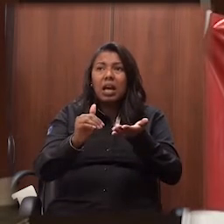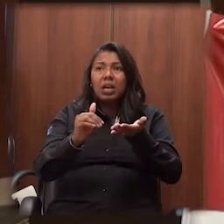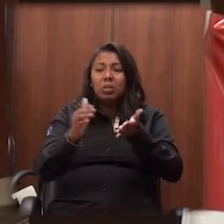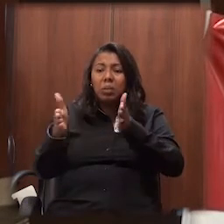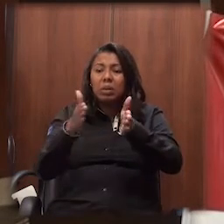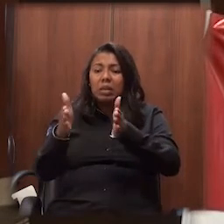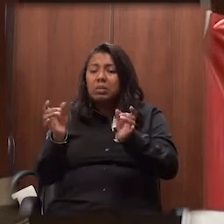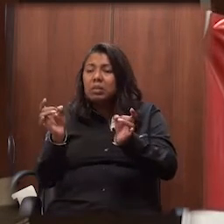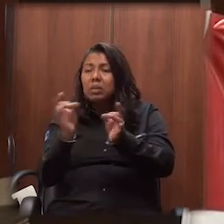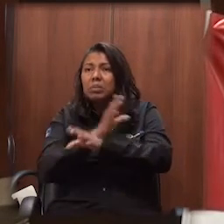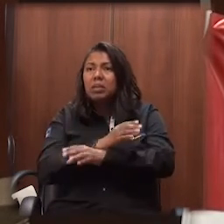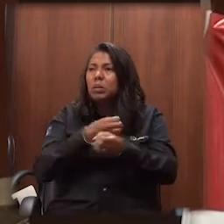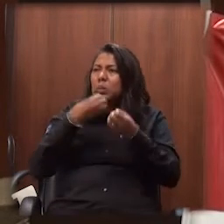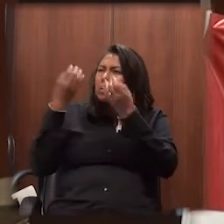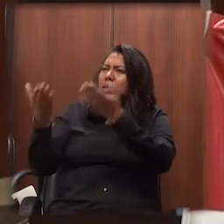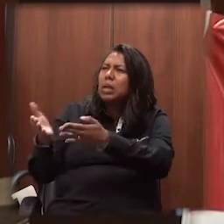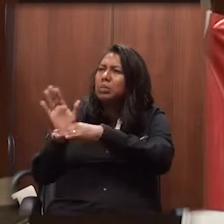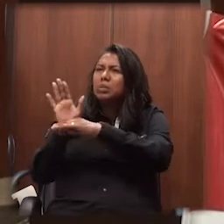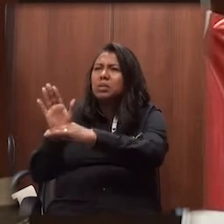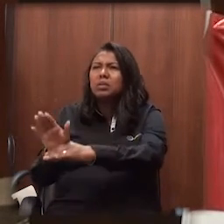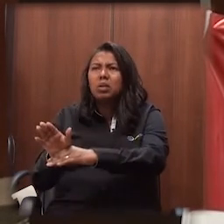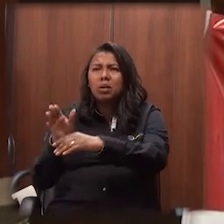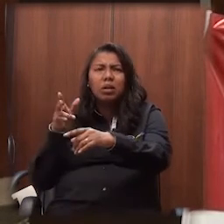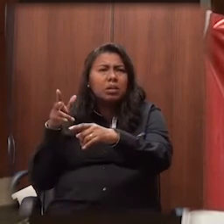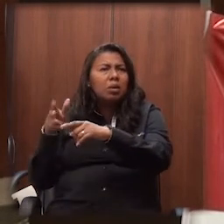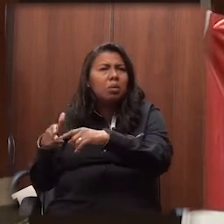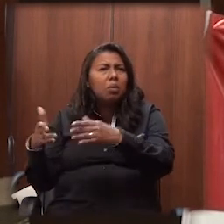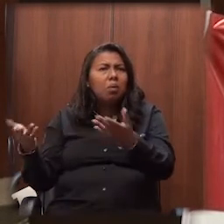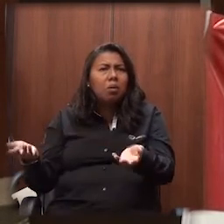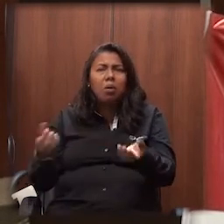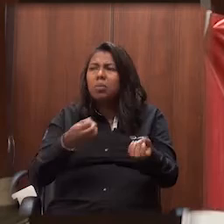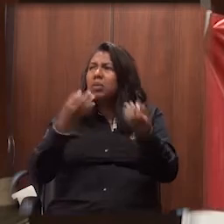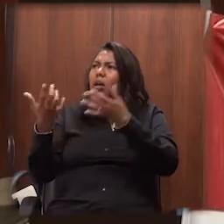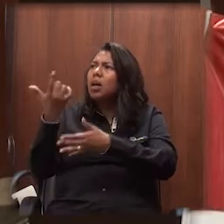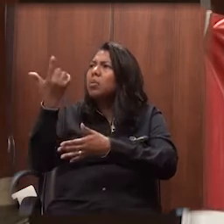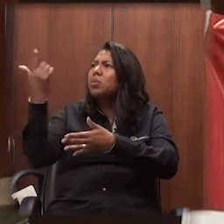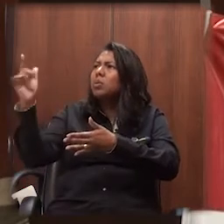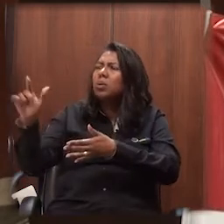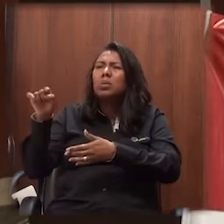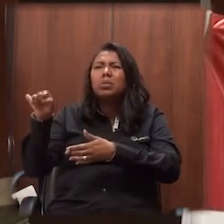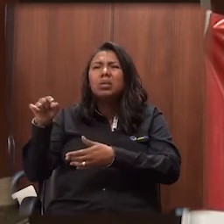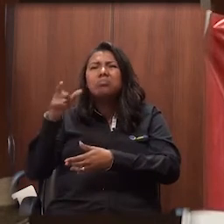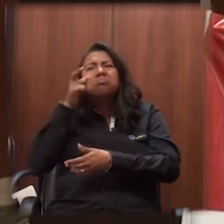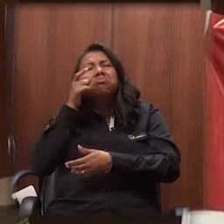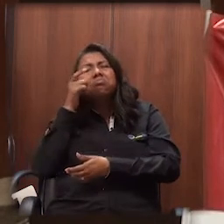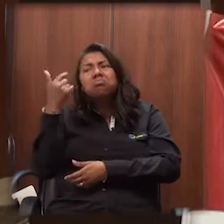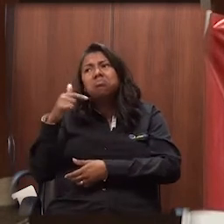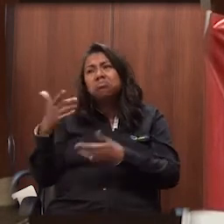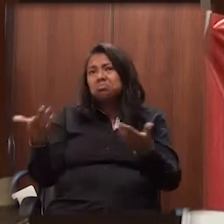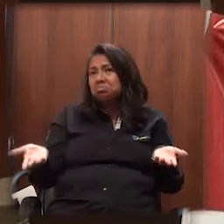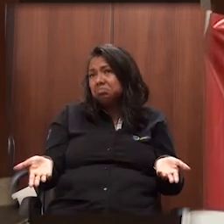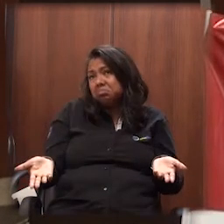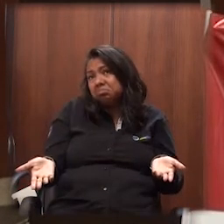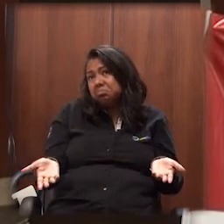passa para um assessor, interrompe o mandato, passa para o subsequente que não tem interesse em tratar dessa questão,